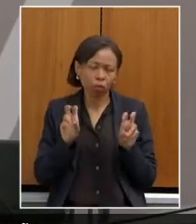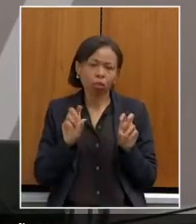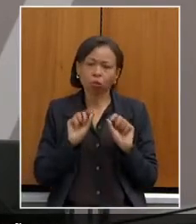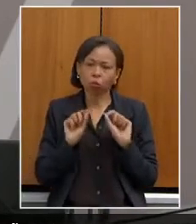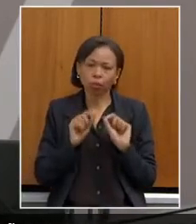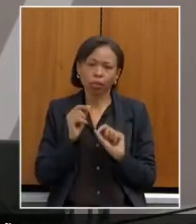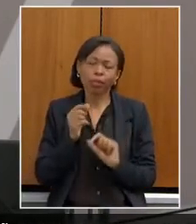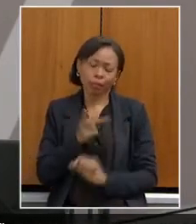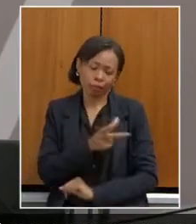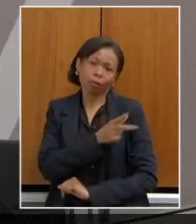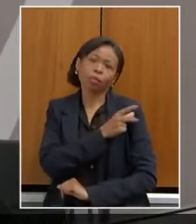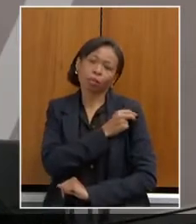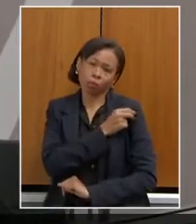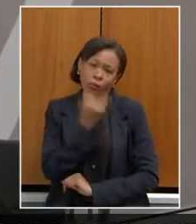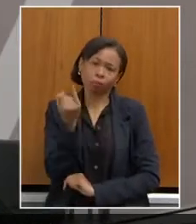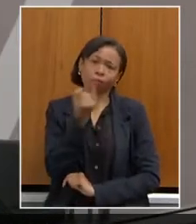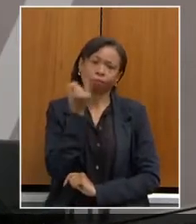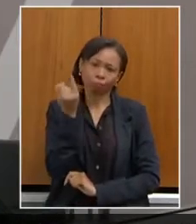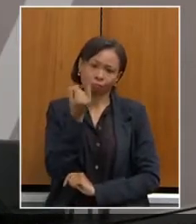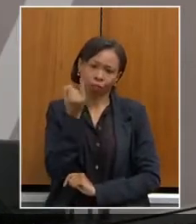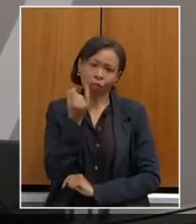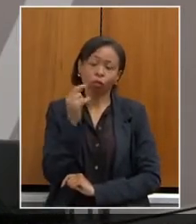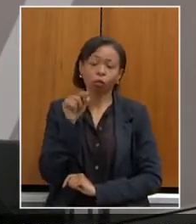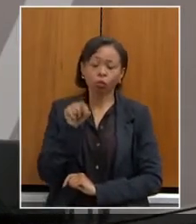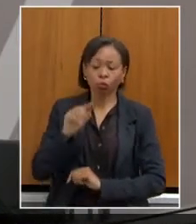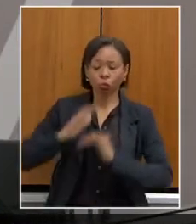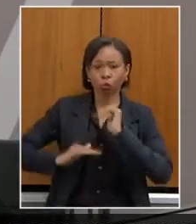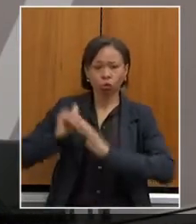da vacinação também dos nossos mototaxistas